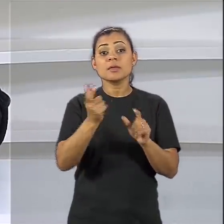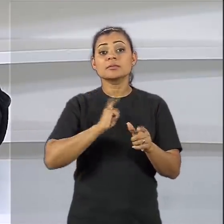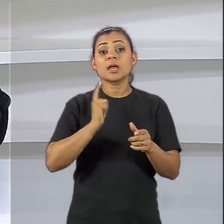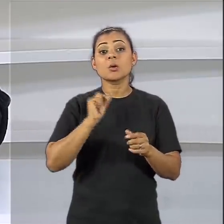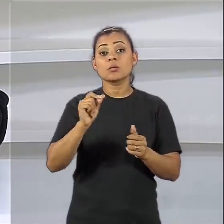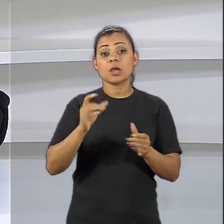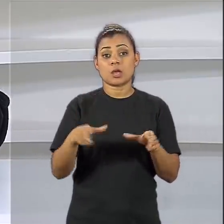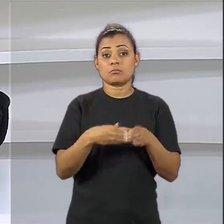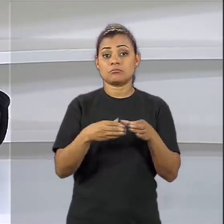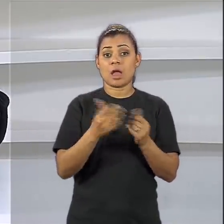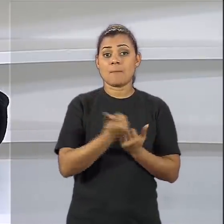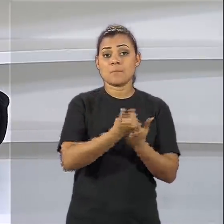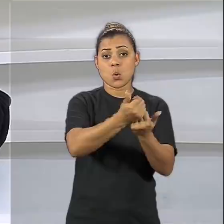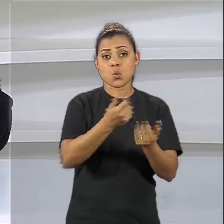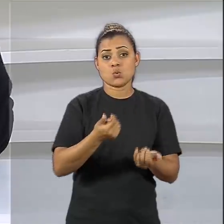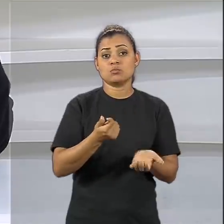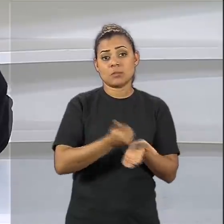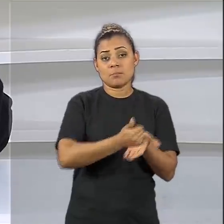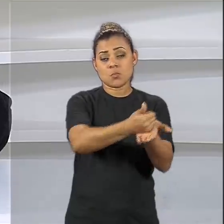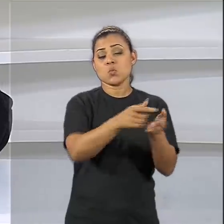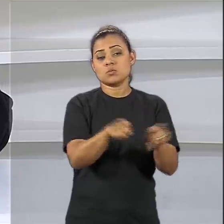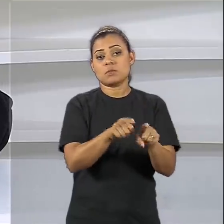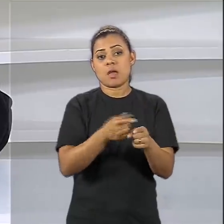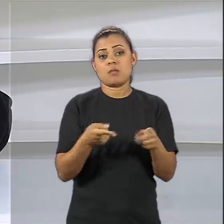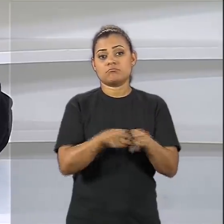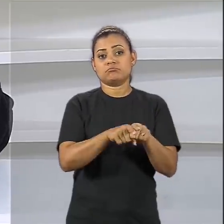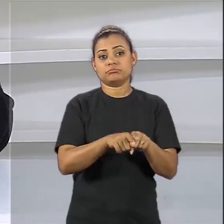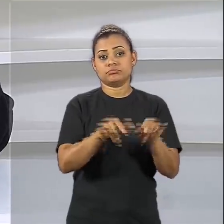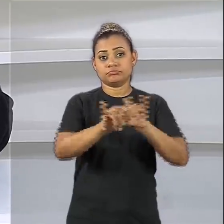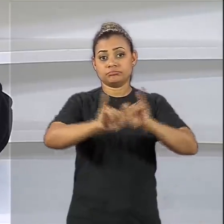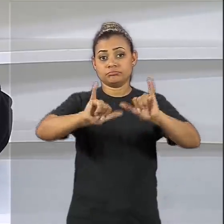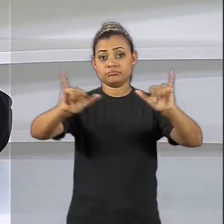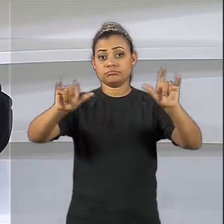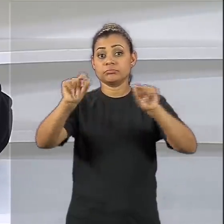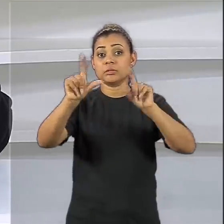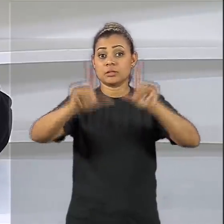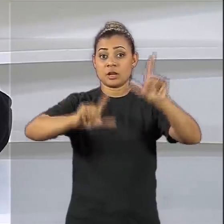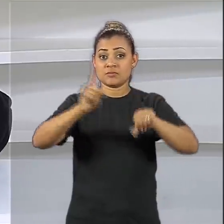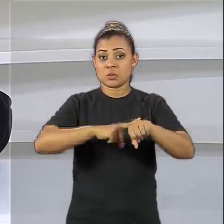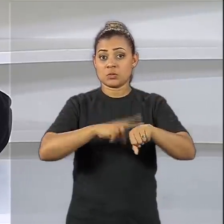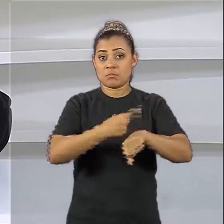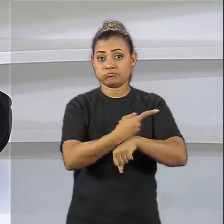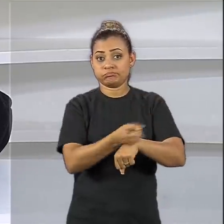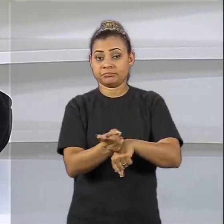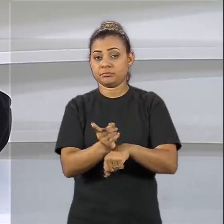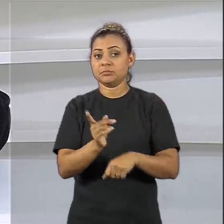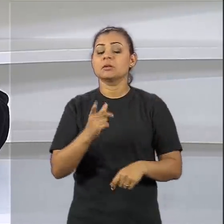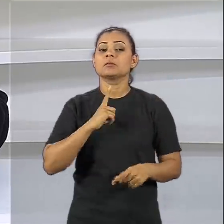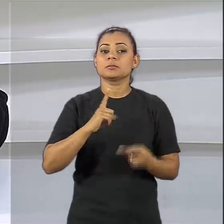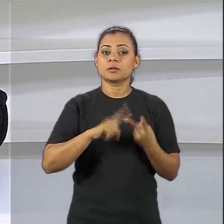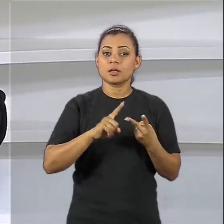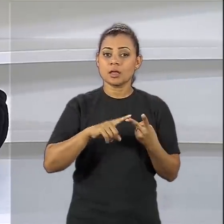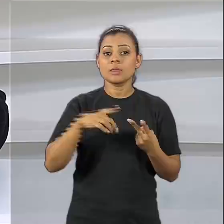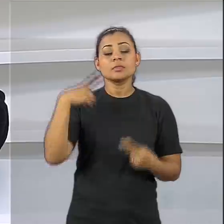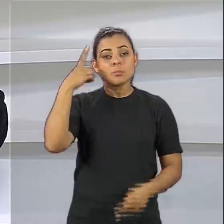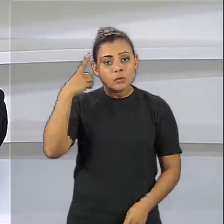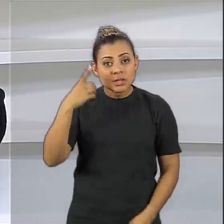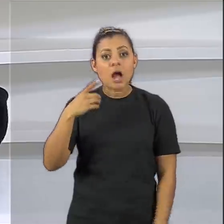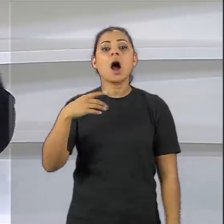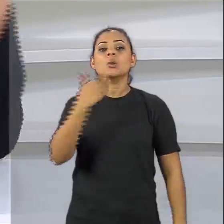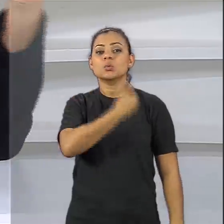tropa. Ou seja, você vai ter o Geraldo Alckmin com vereadores, deputados estaduais,